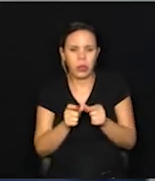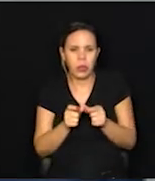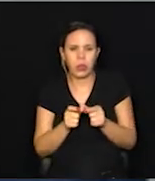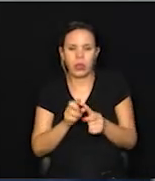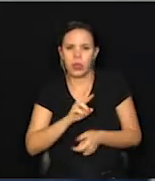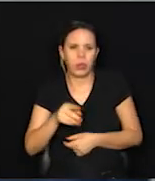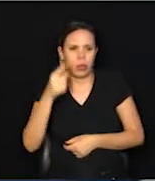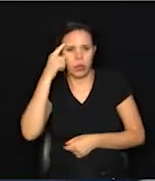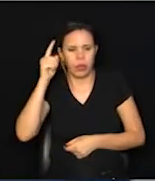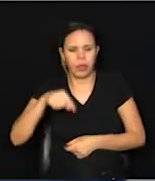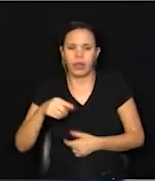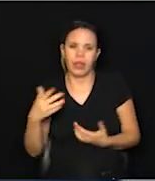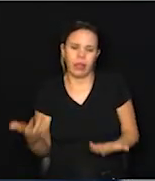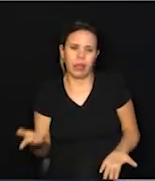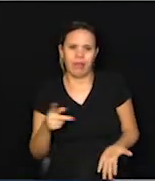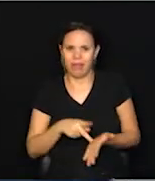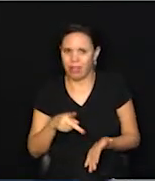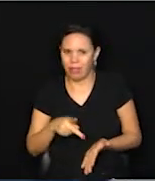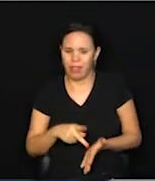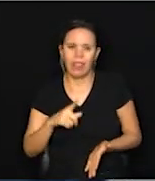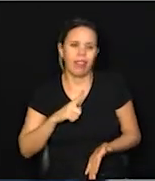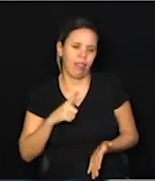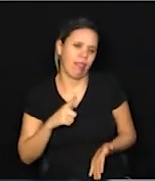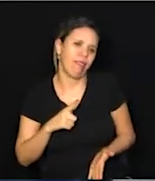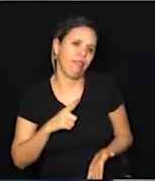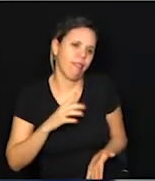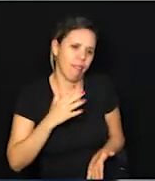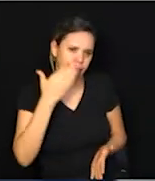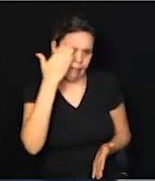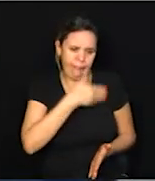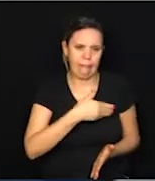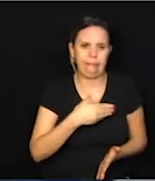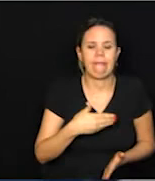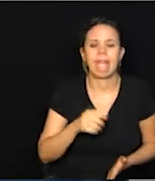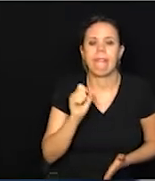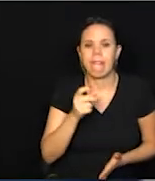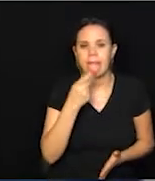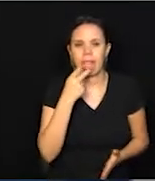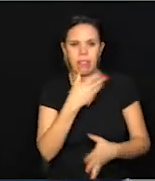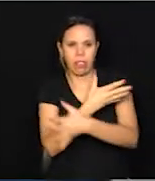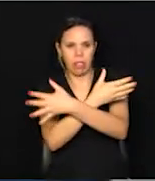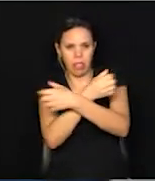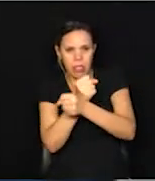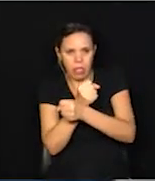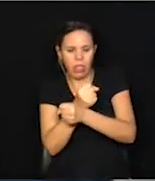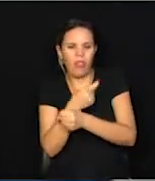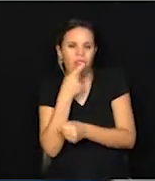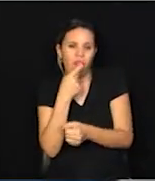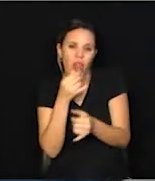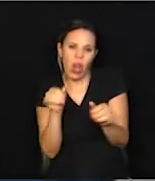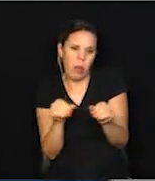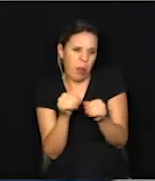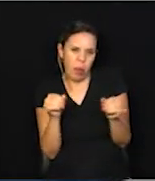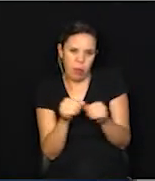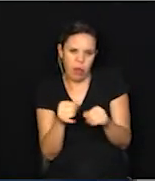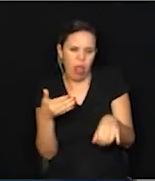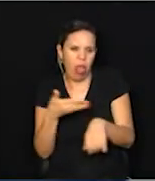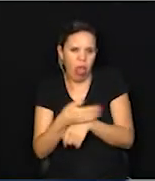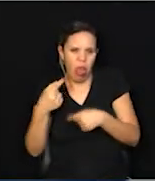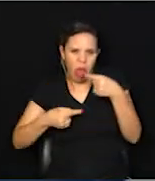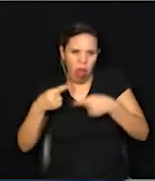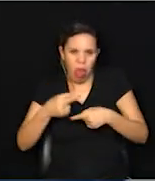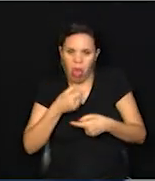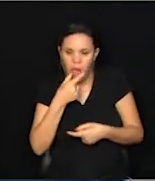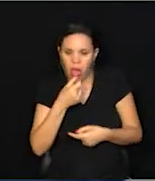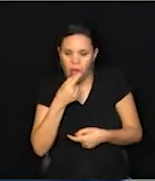ideal, mas é verdade que tem resposta isso daí. Quem fala que o lockdown é bobagem, desculpa, mas entramos na discussão do